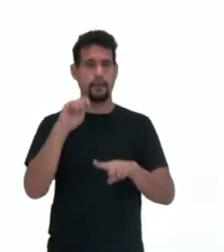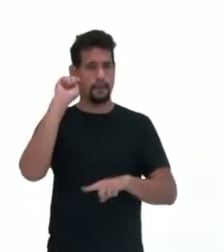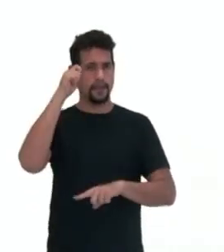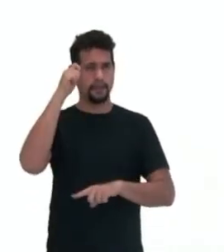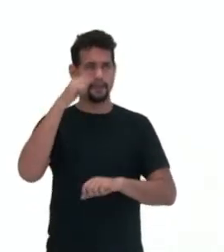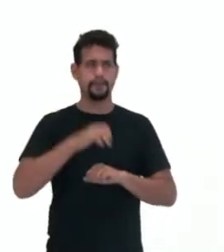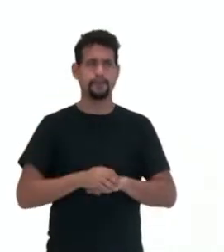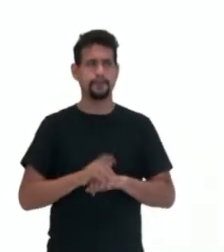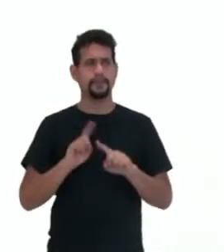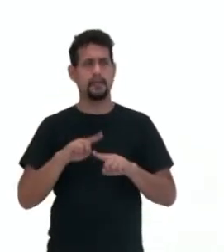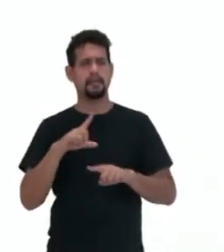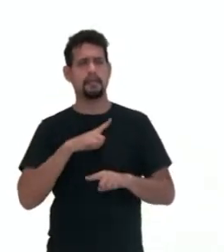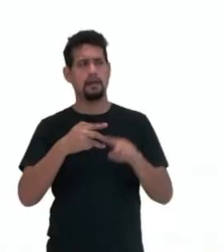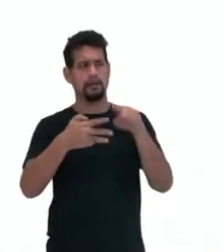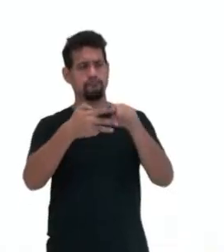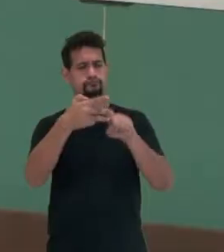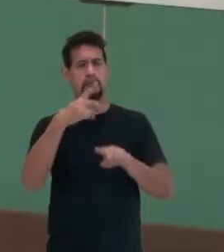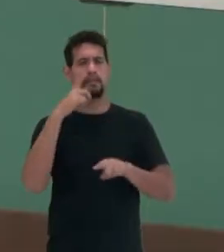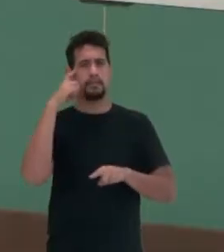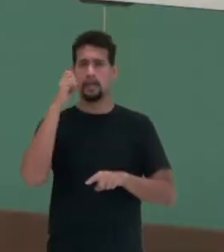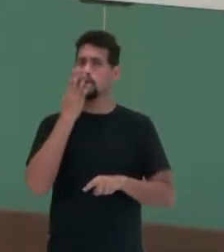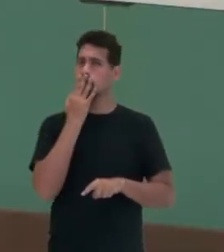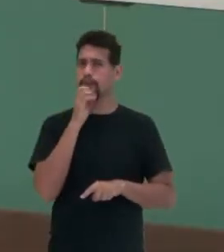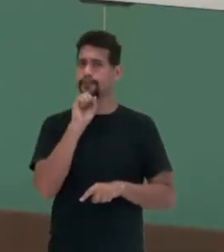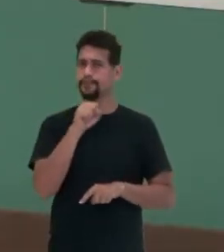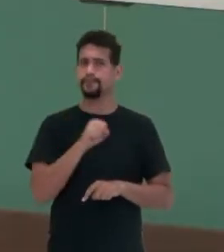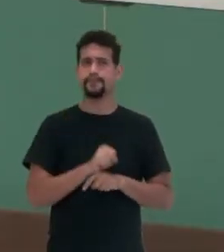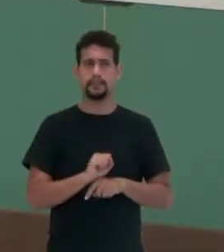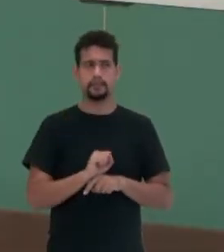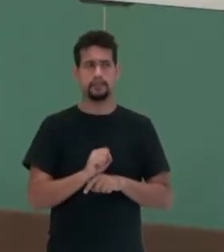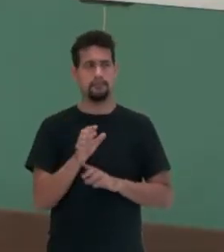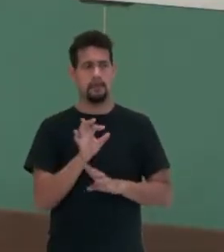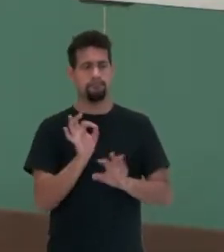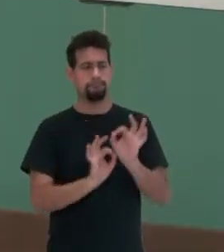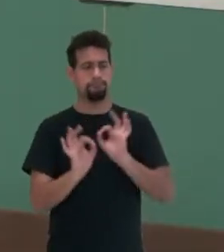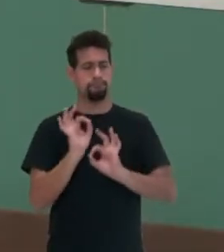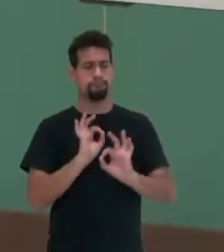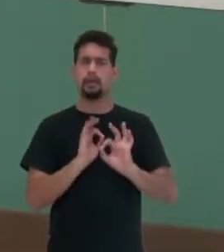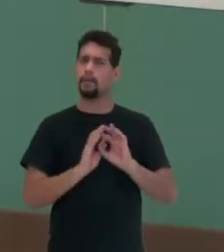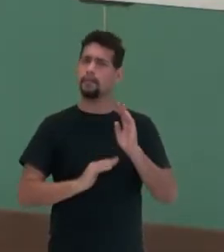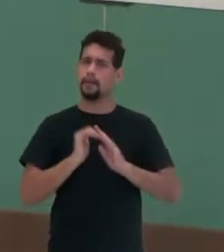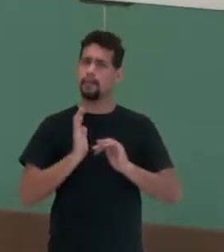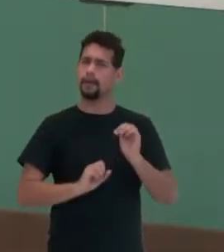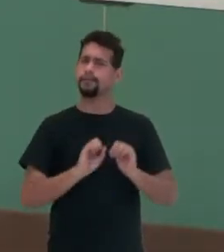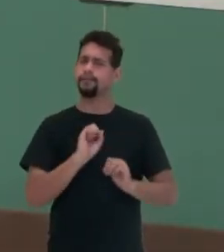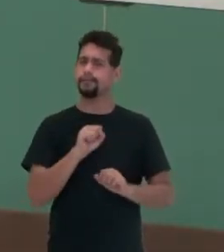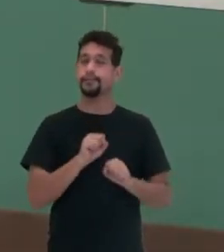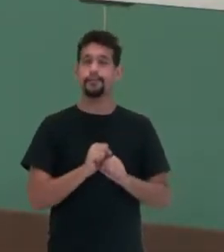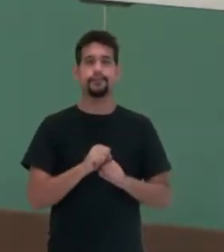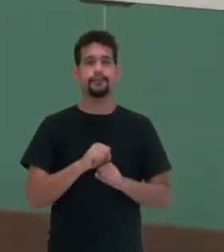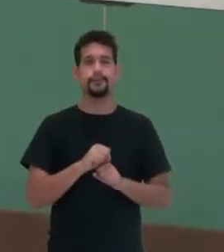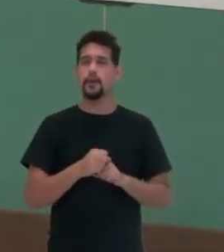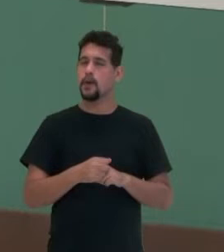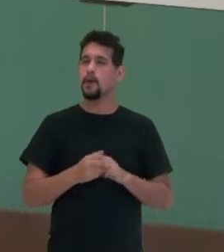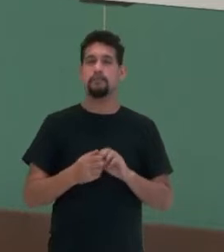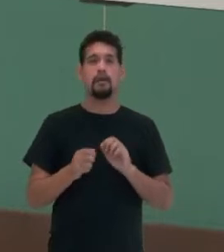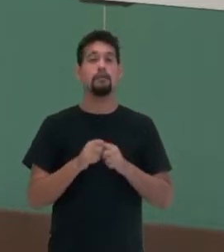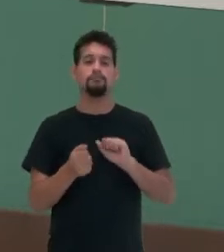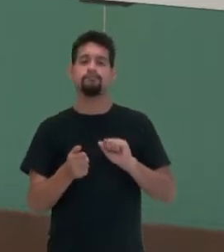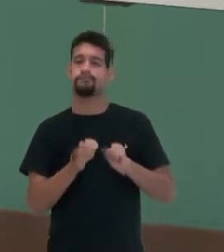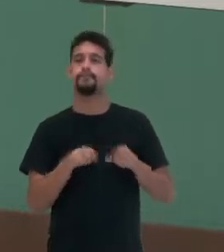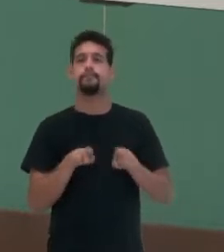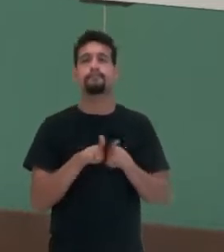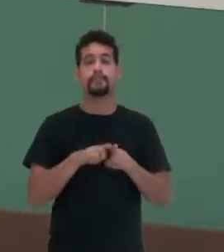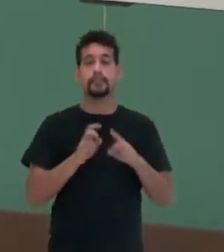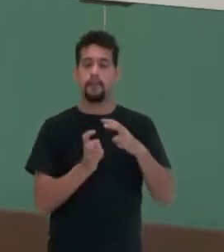e preto. Então, a gente tem essas três possibilidades de cores para para a prática do jiu-jitsu, tá? Aqui como está na